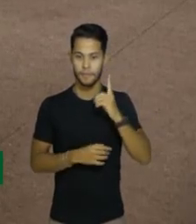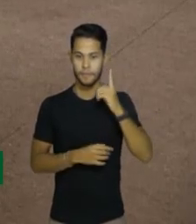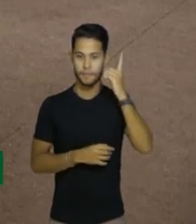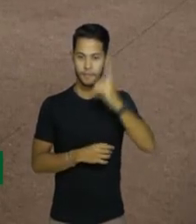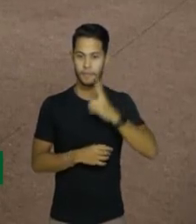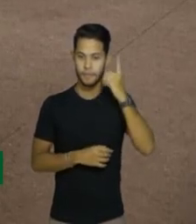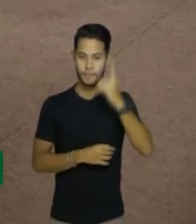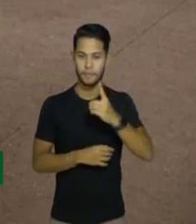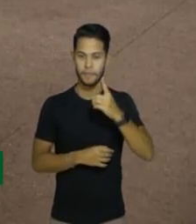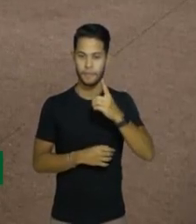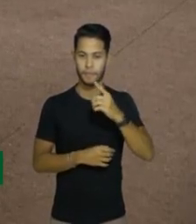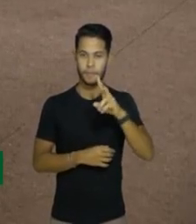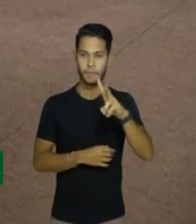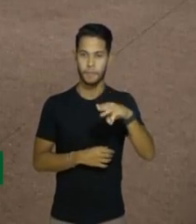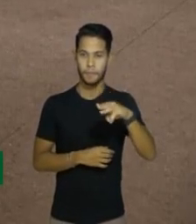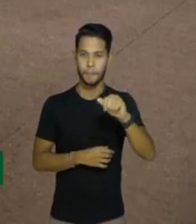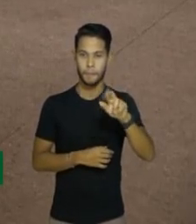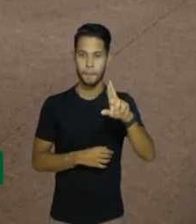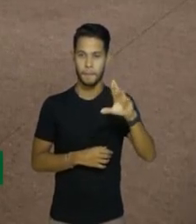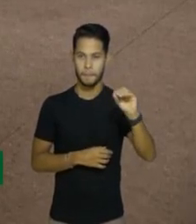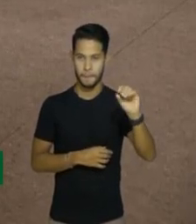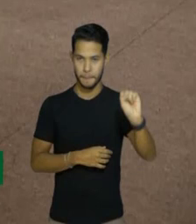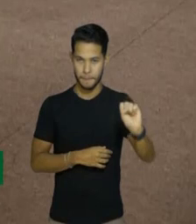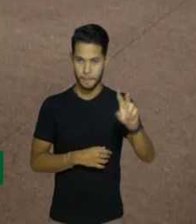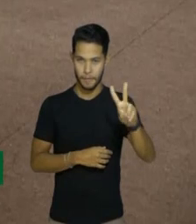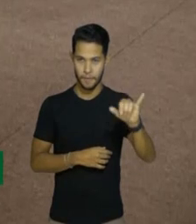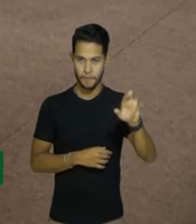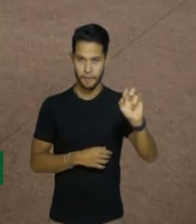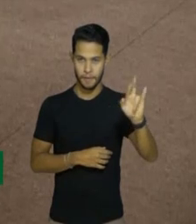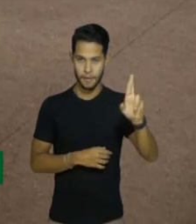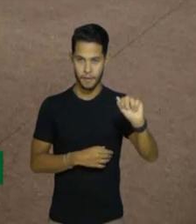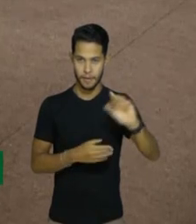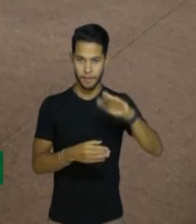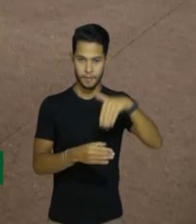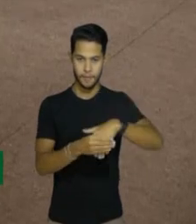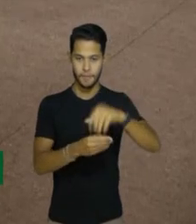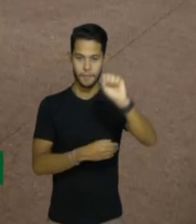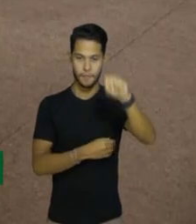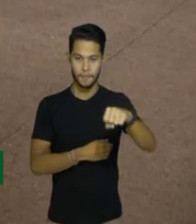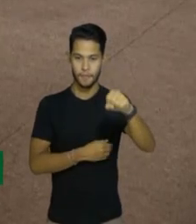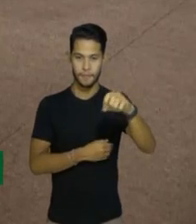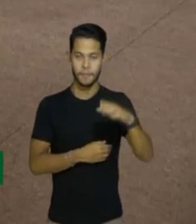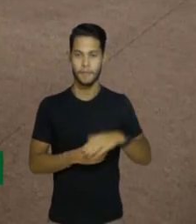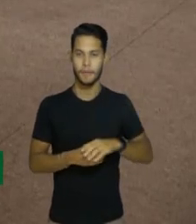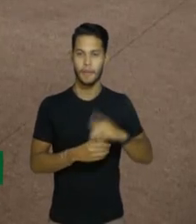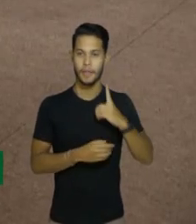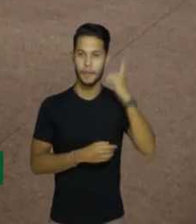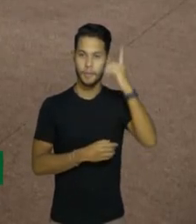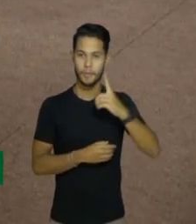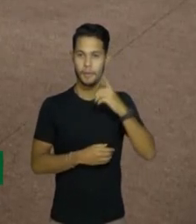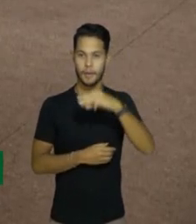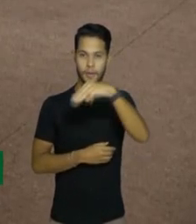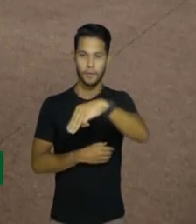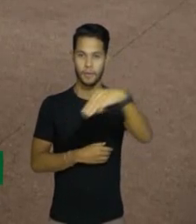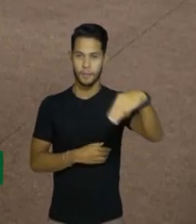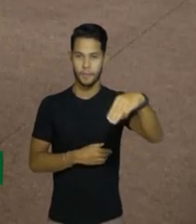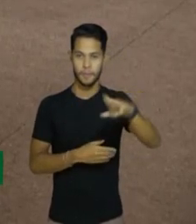vota sim. Como vota deputado Mário Mota? Deputado Mário Mota vota sim. Como vota